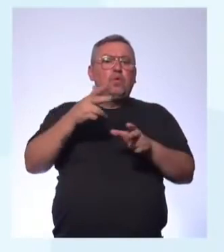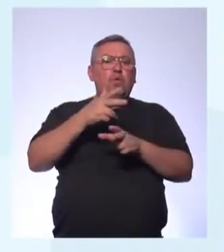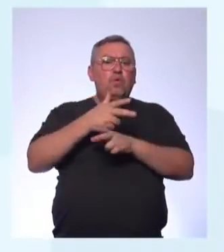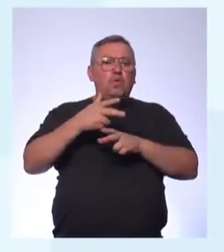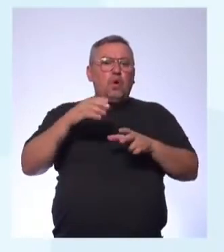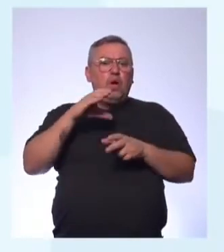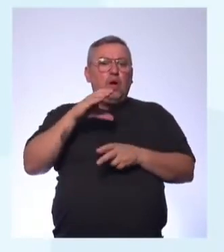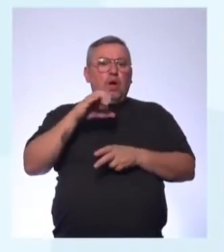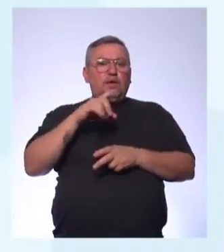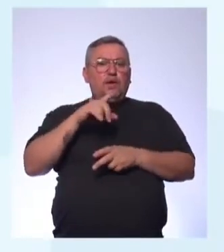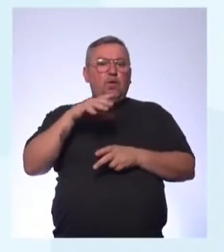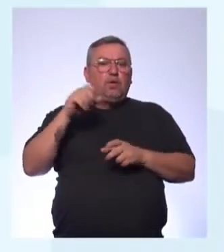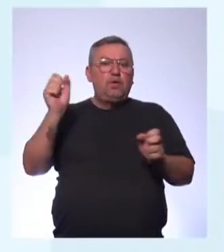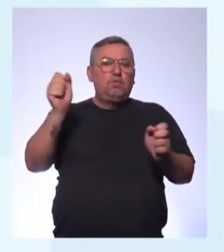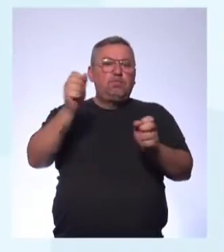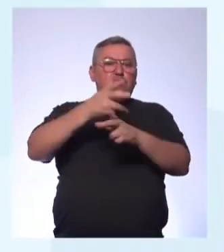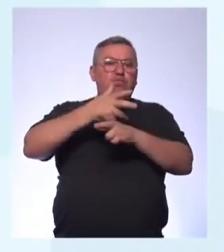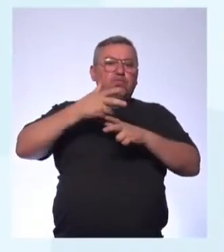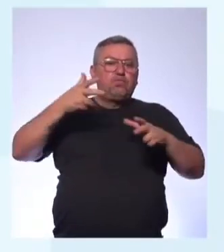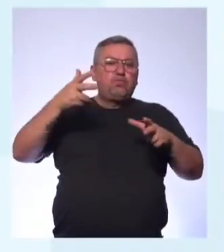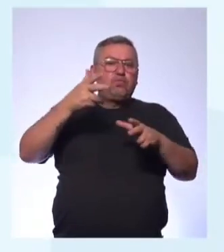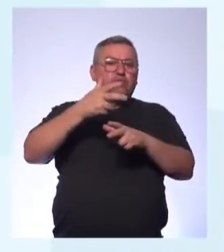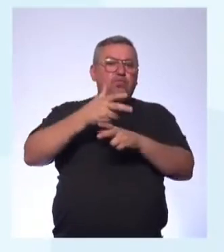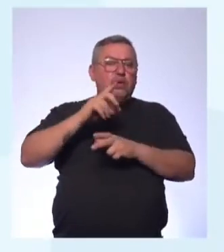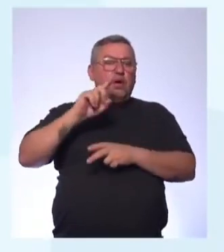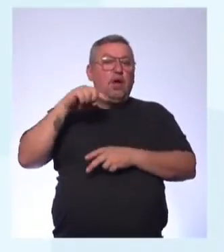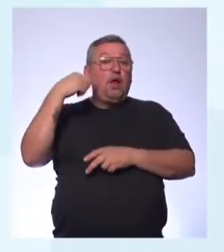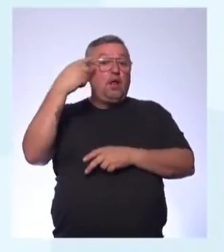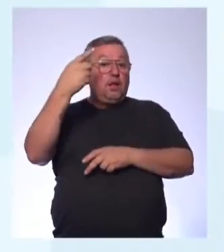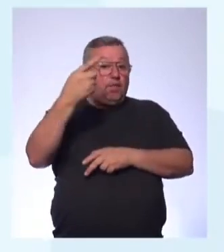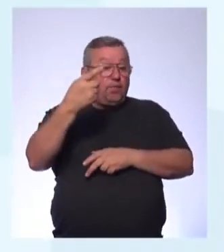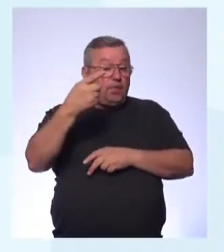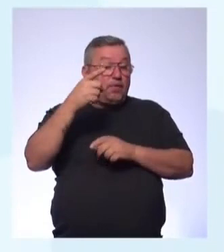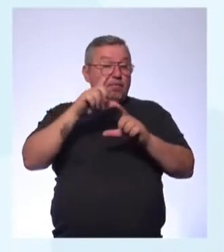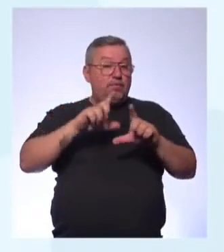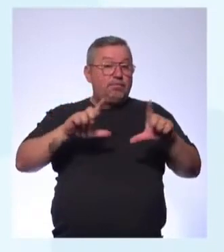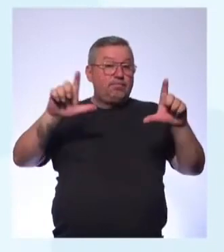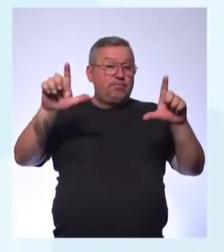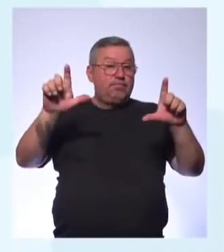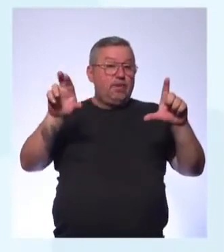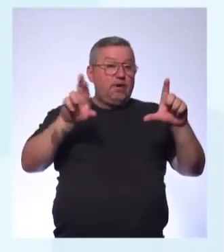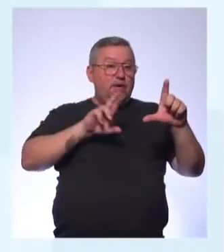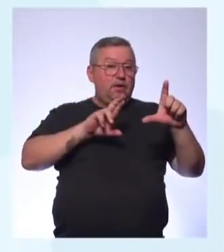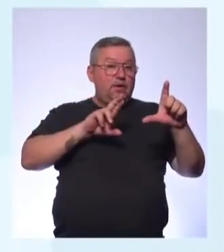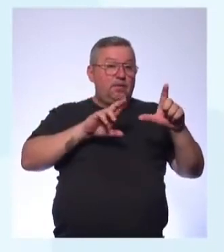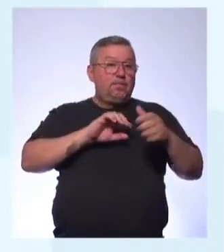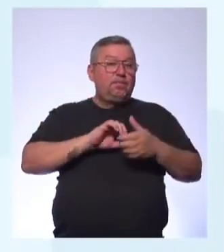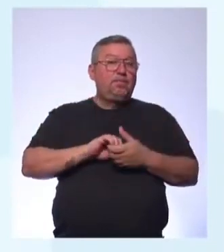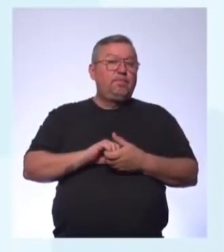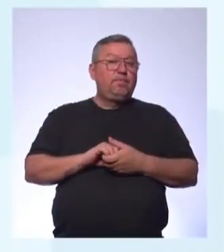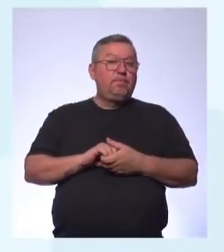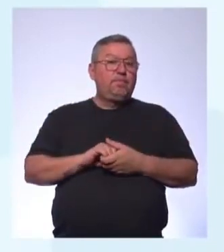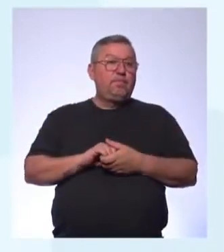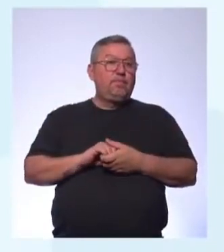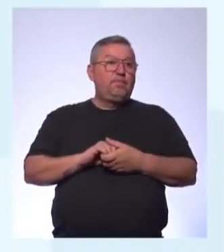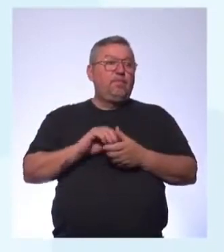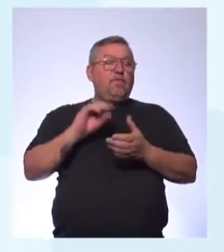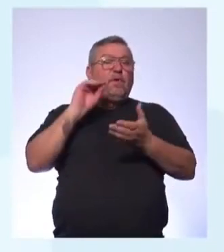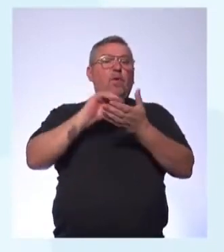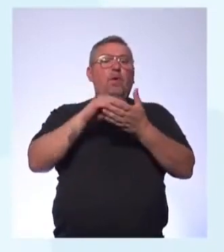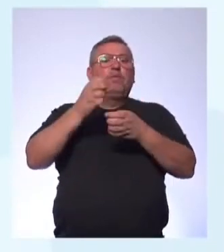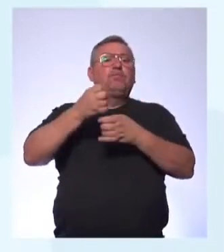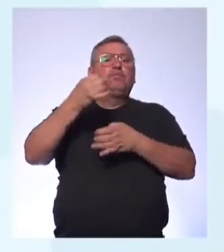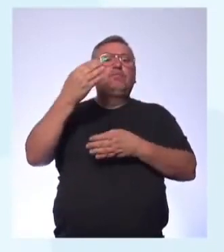um ciclone tropical? Então, na próxima tela tem ali a respostinha, tá? Parte da resposta. Você vai responder como no